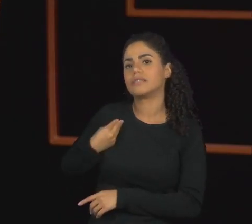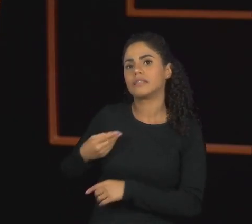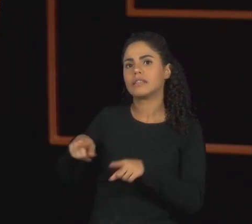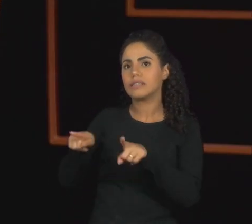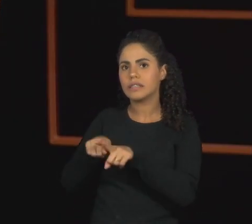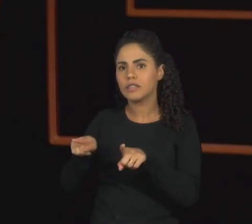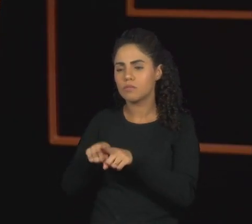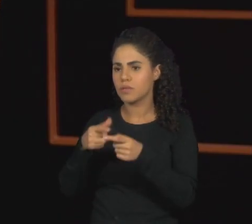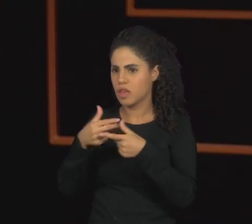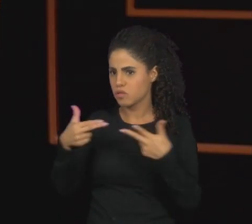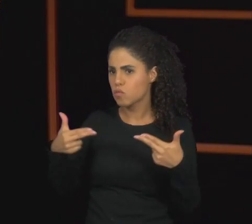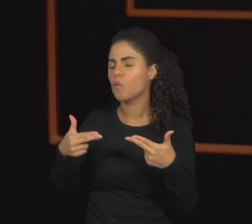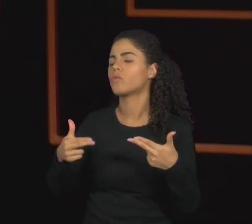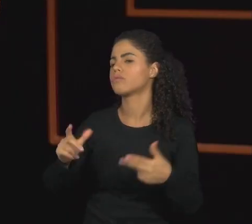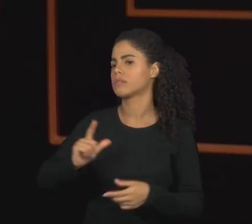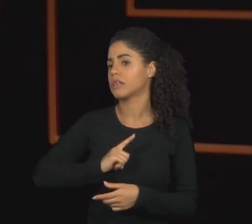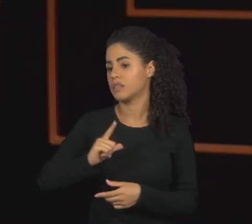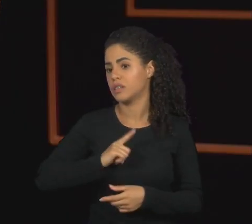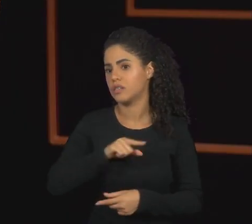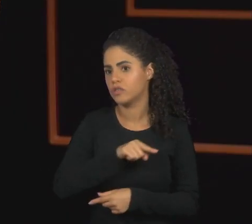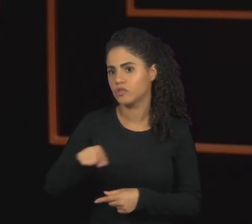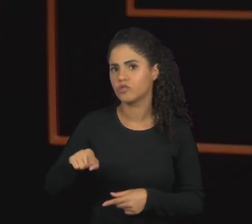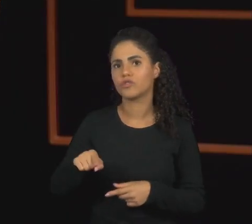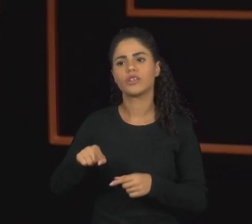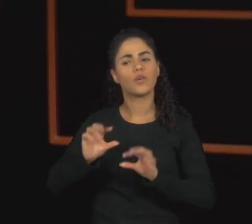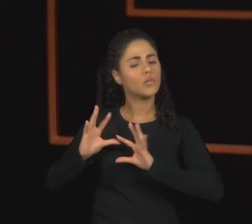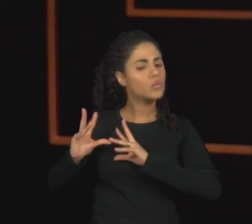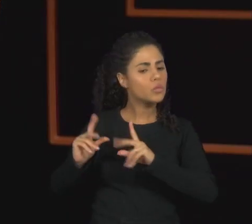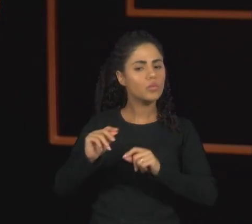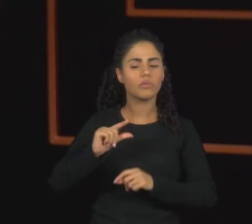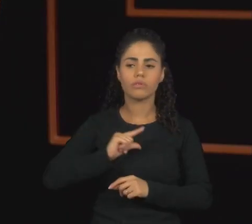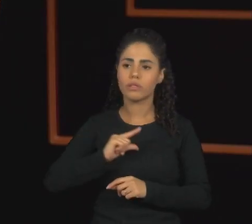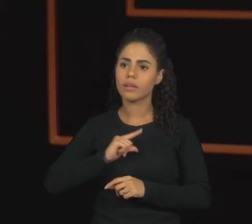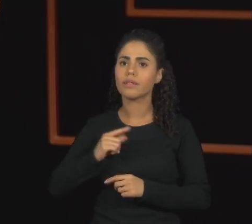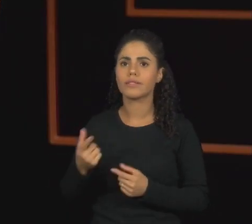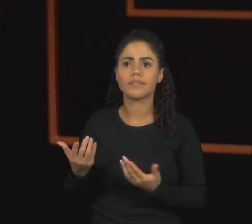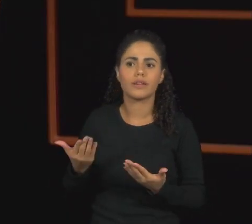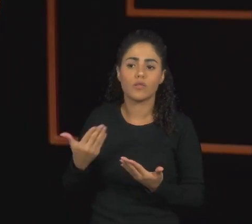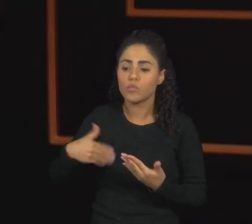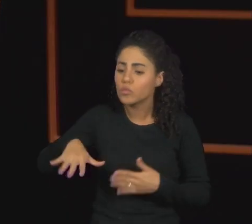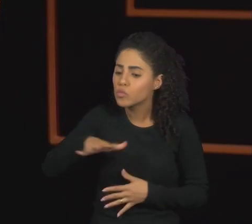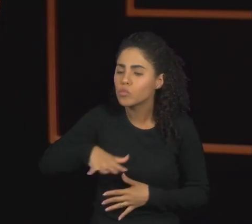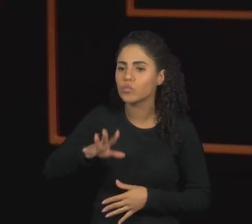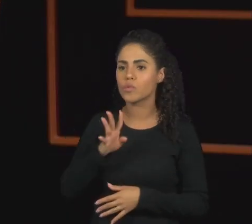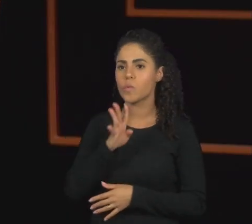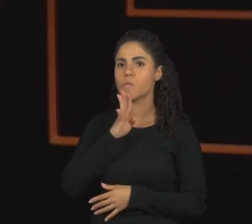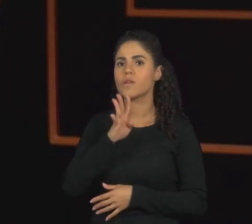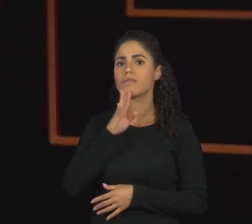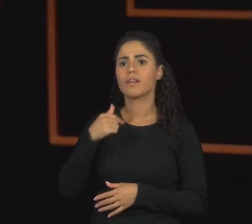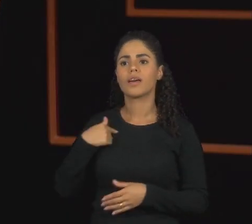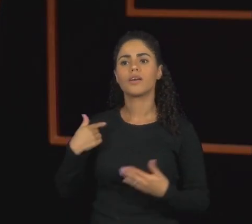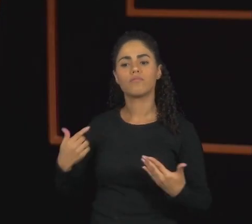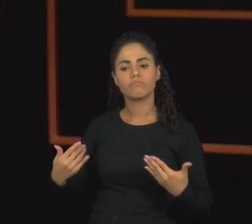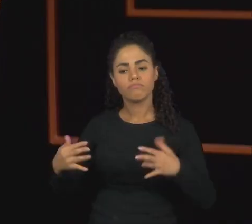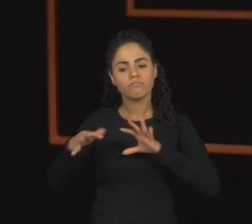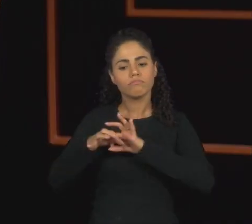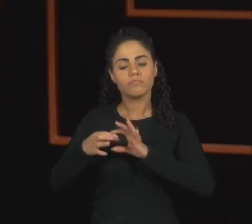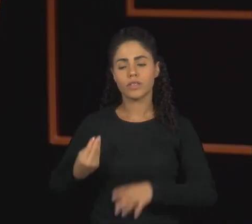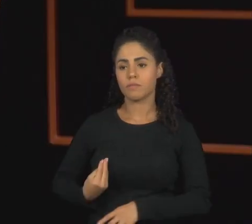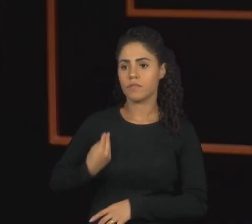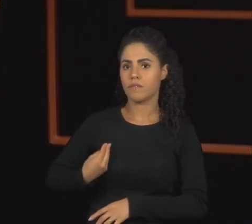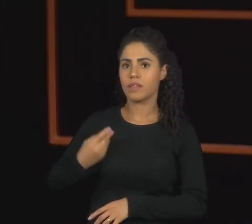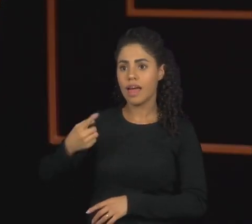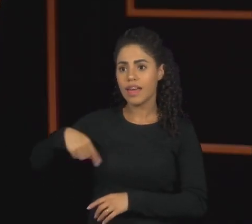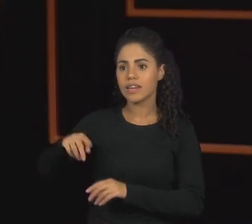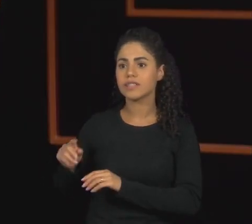os Yawalapiti, com a Watatakalu, com a Ana Terra, enfim, se tornaram parte da minha família. Toda vez que eles